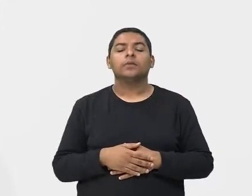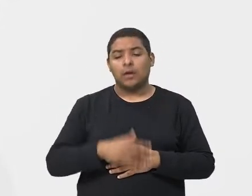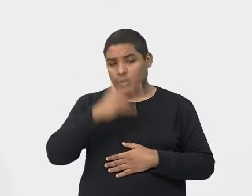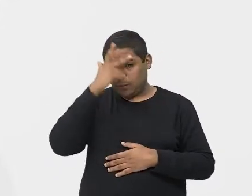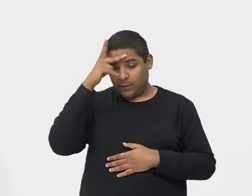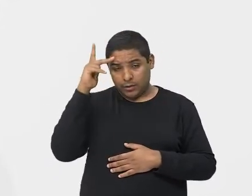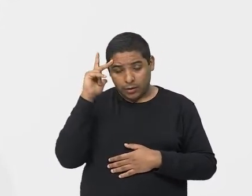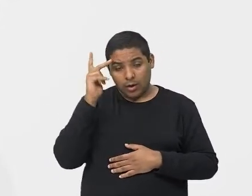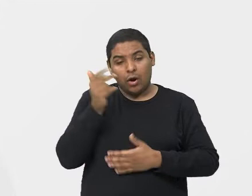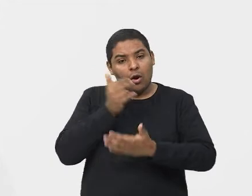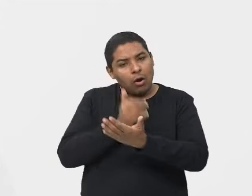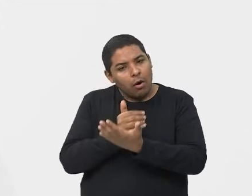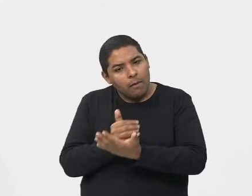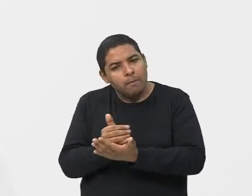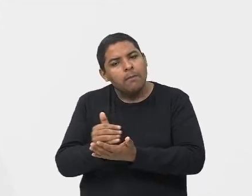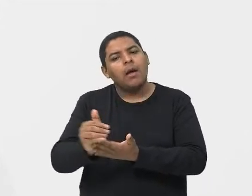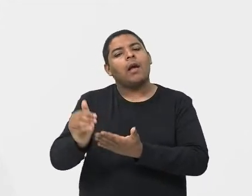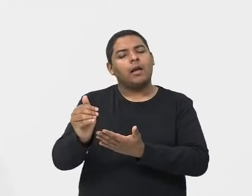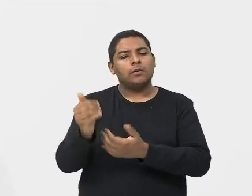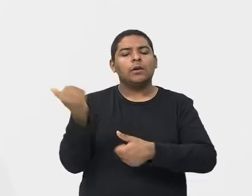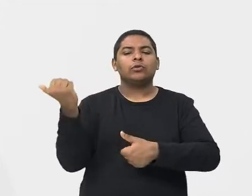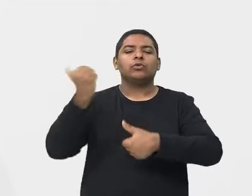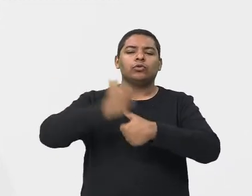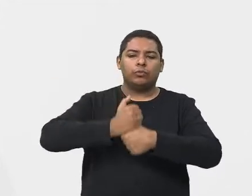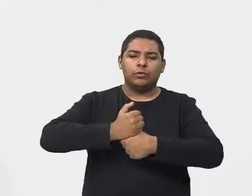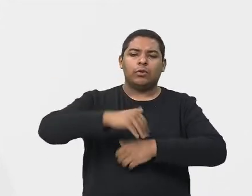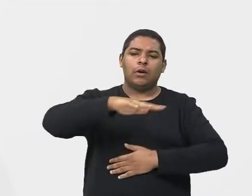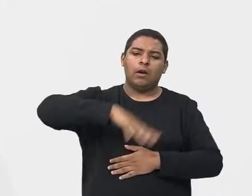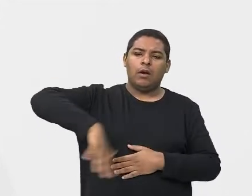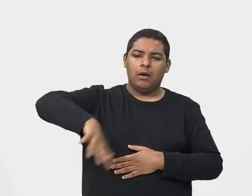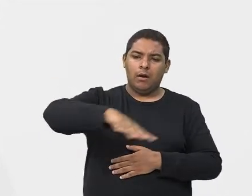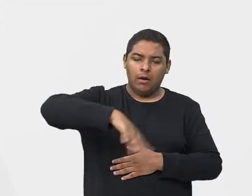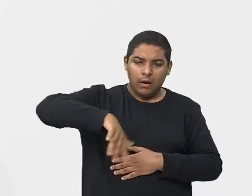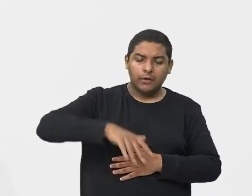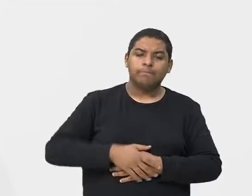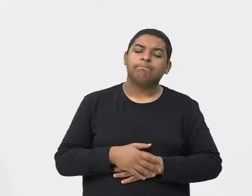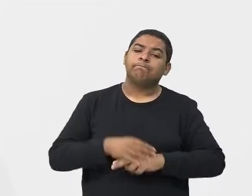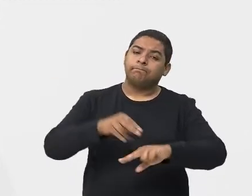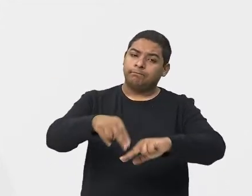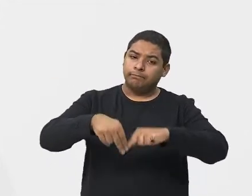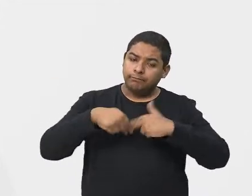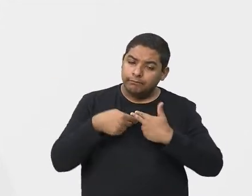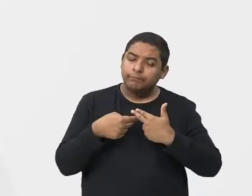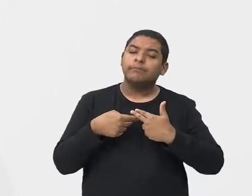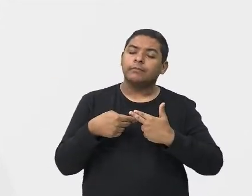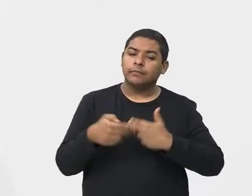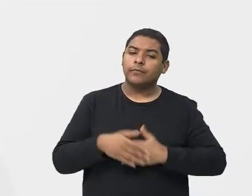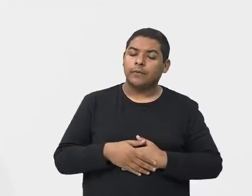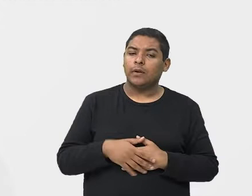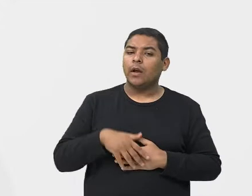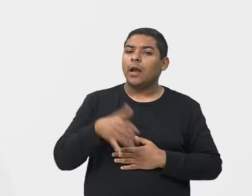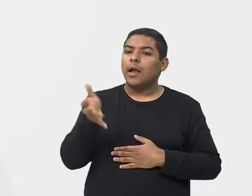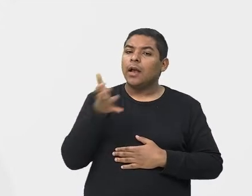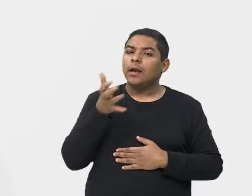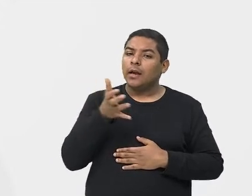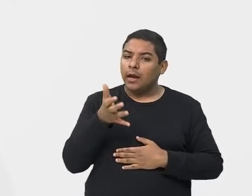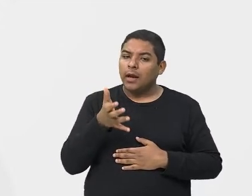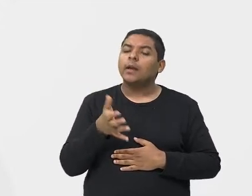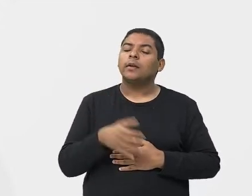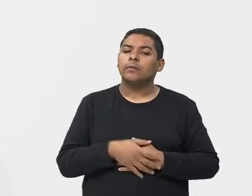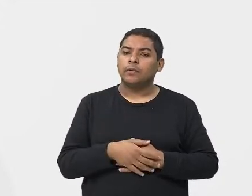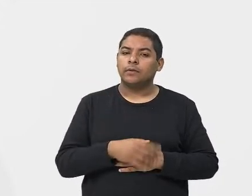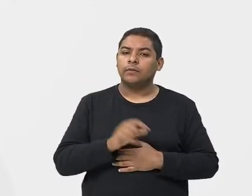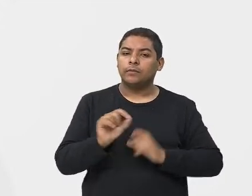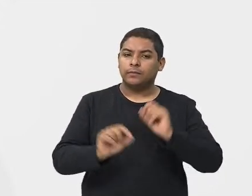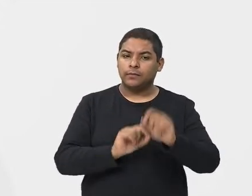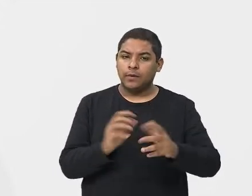essas máquinas, né? Então a gente observa que as pessoas elas começam a ir buscar essa